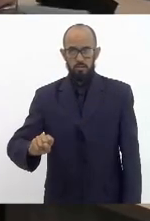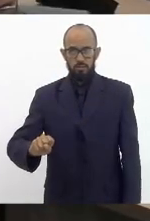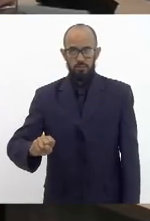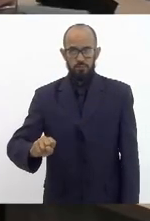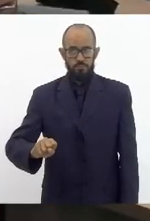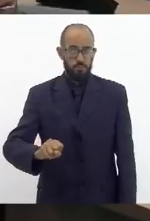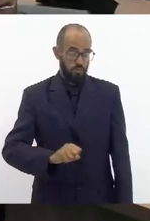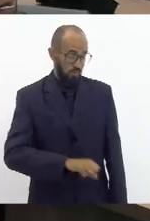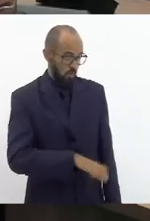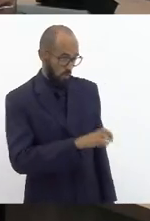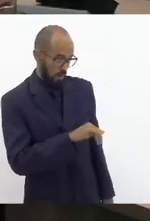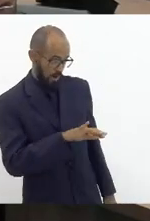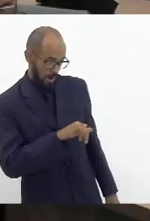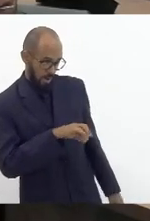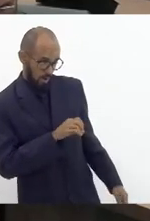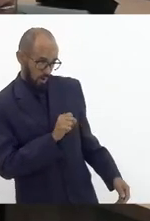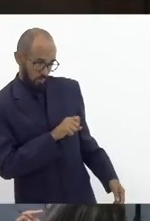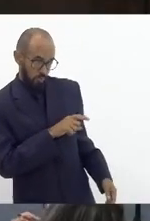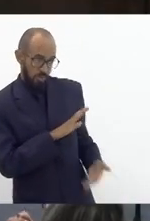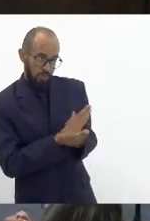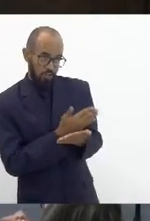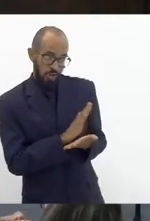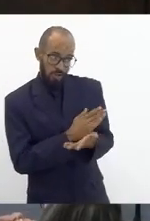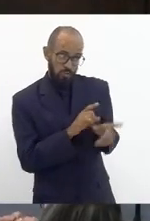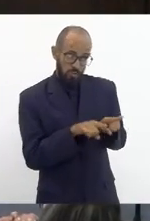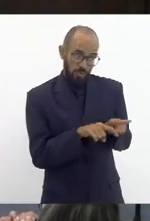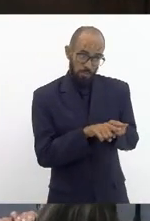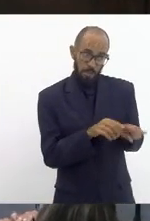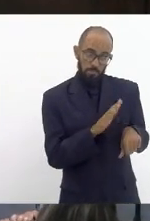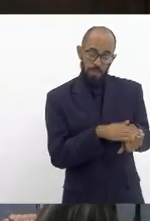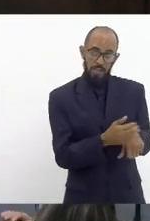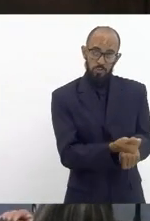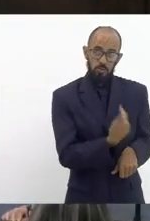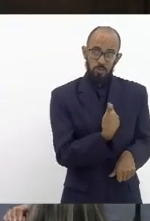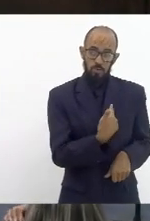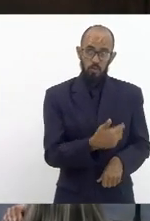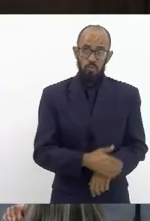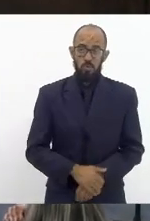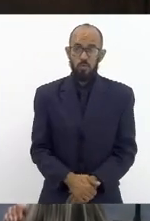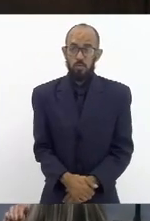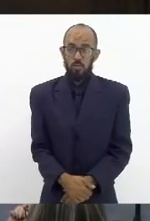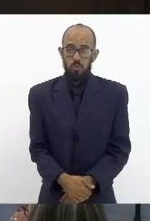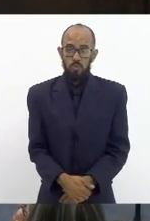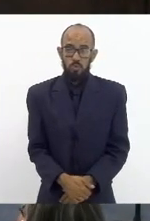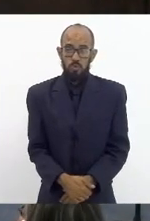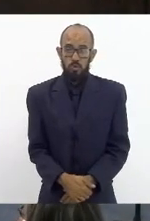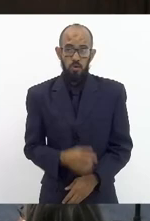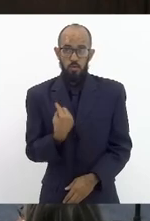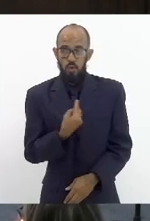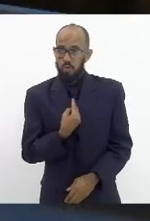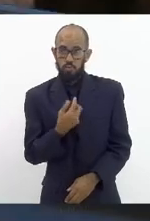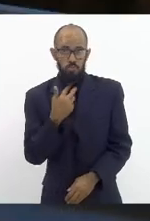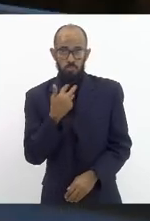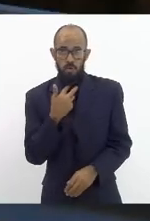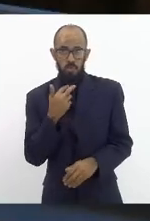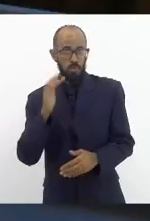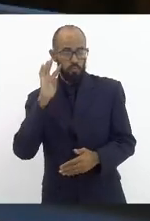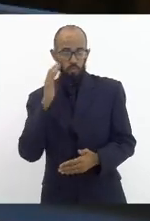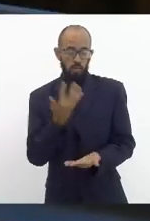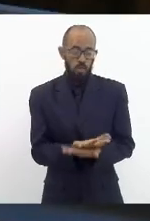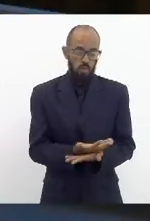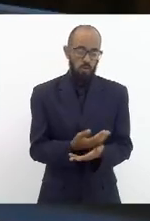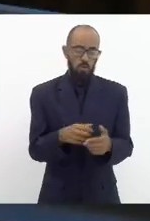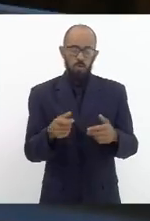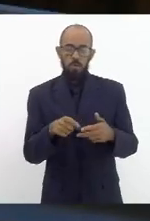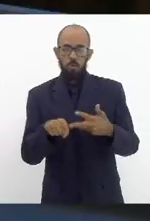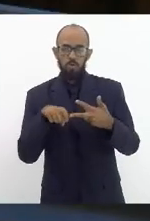eu. O Carlos Augusto é chato também. A gente não tem caneta para decidir pelo Poder Executivo. A gente tem uma boa interlocução